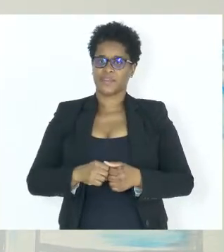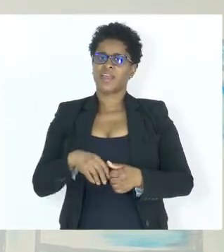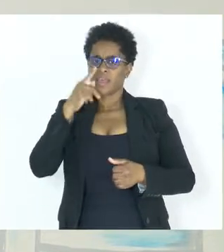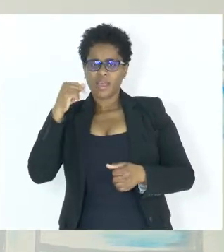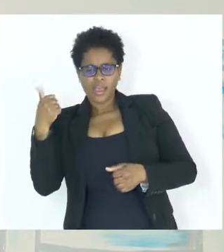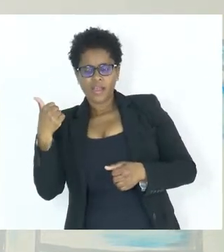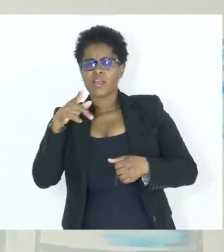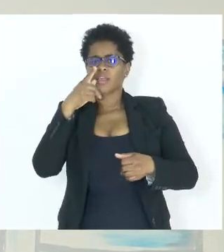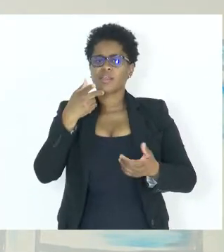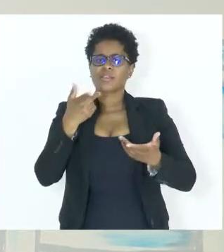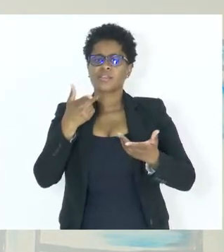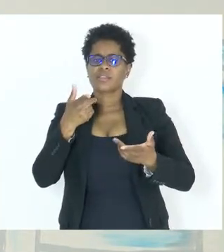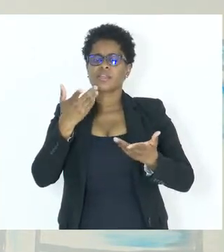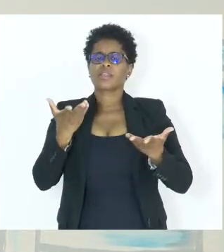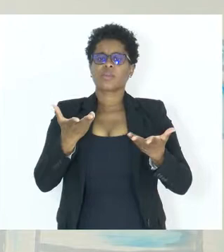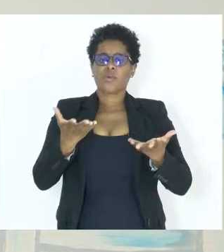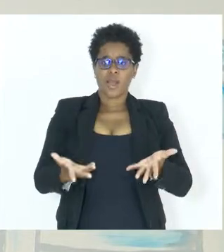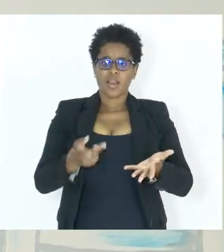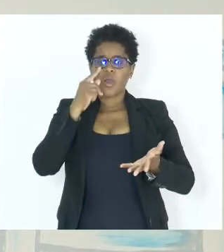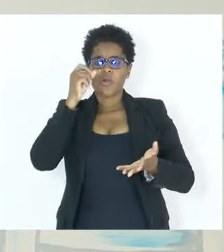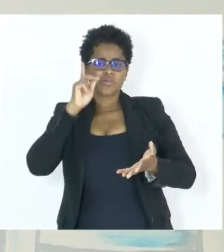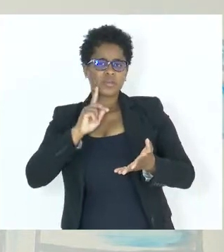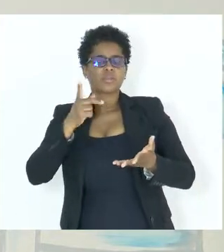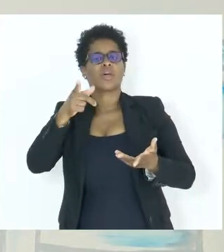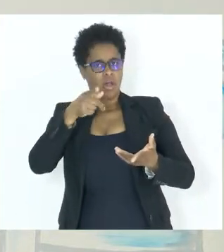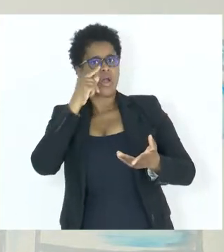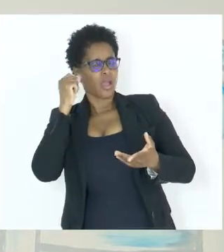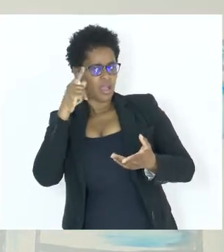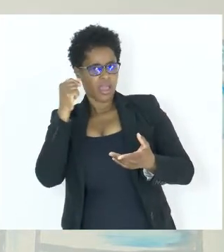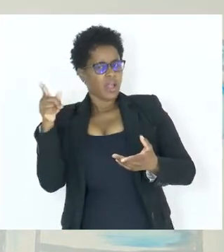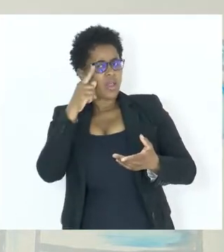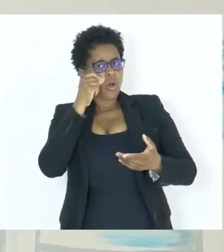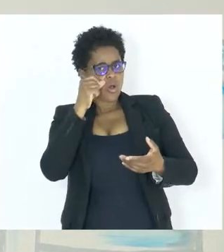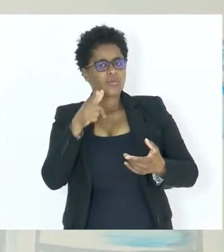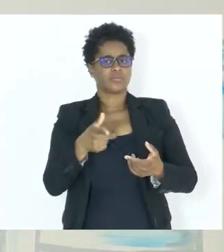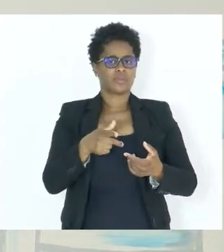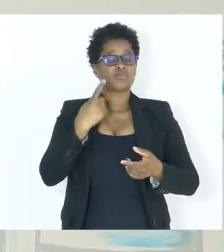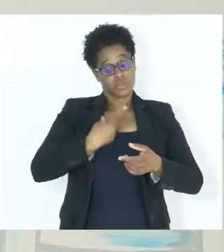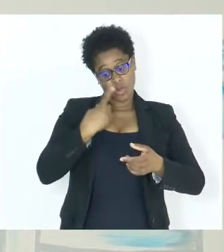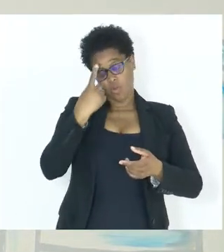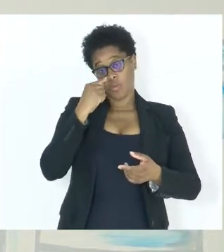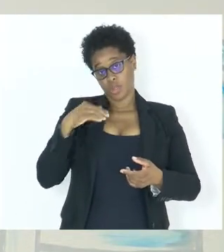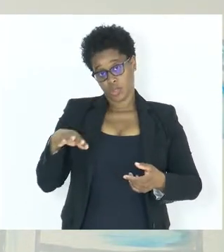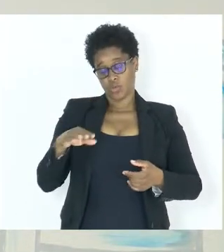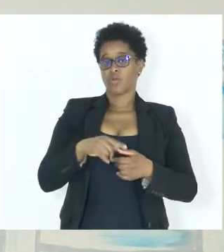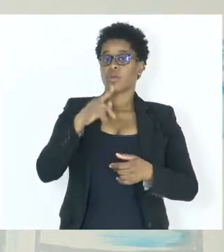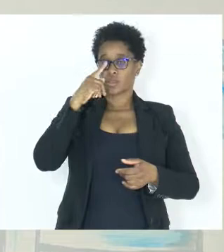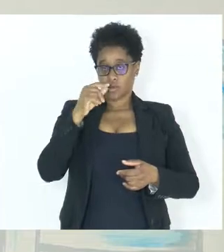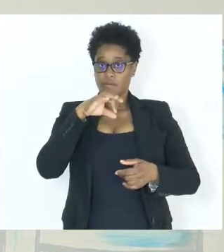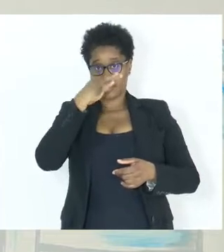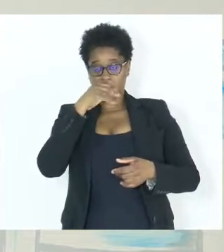ele é do sexo, que sexo? Sexo masculino. Muito bem. Por ser um menino, dizemos